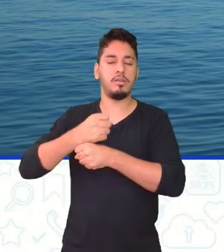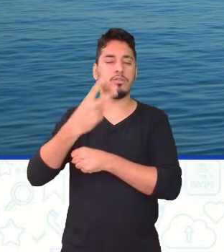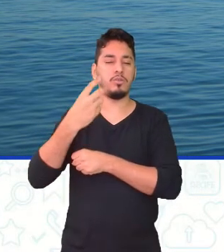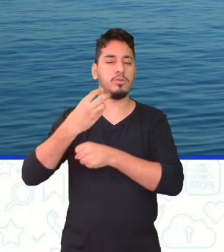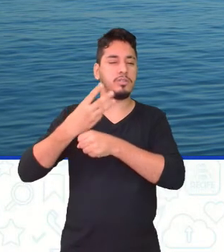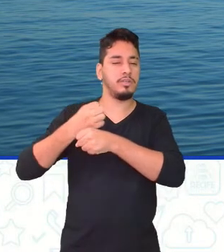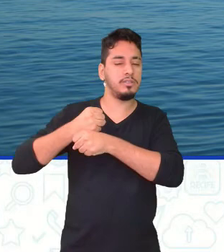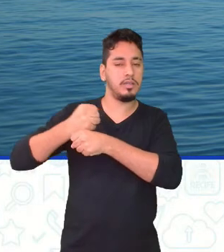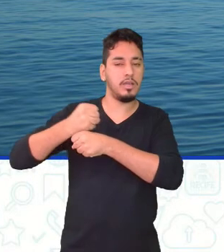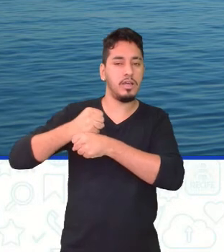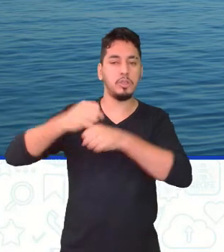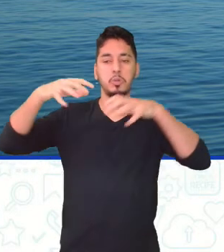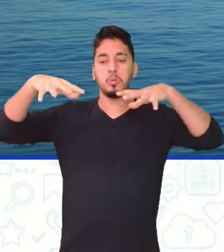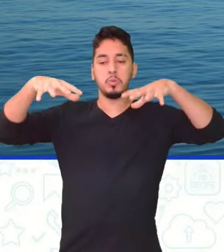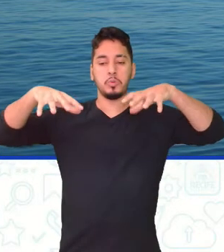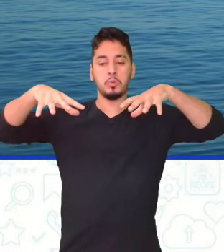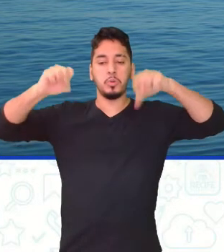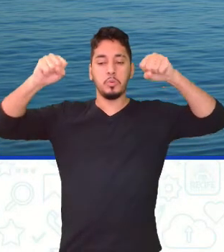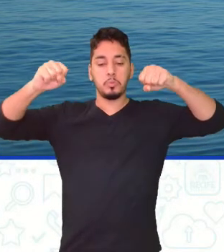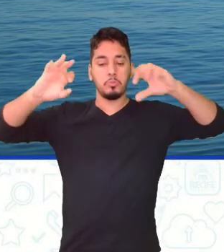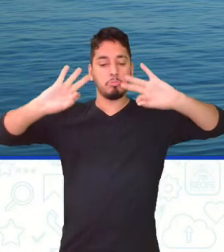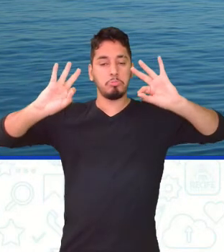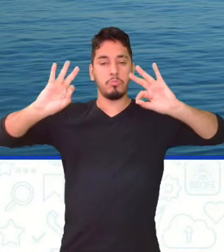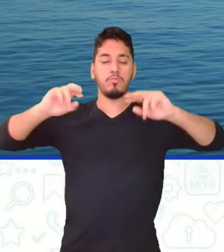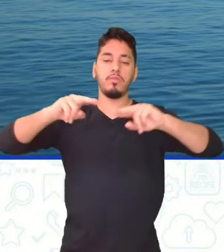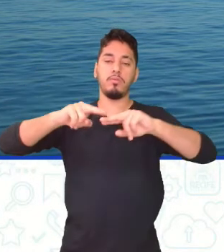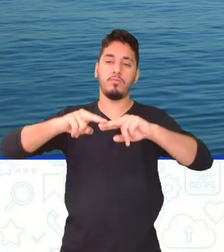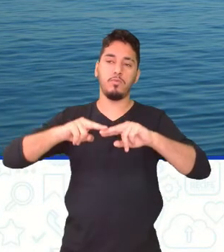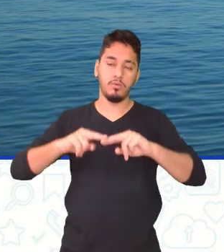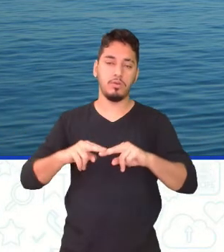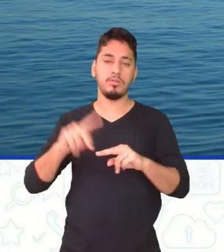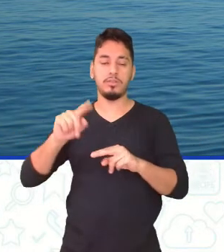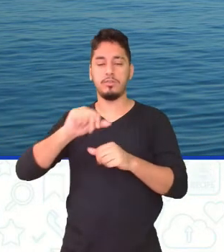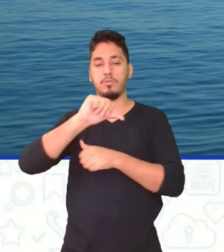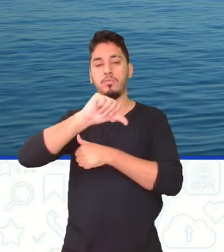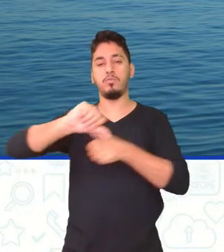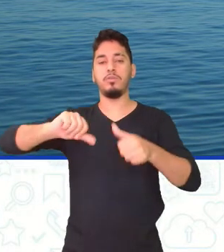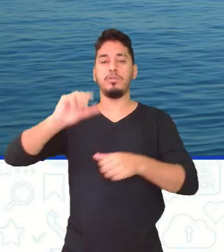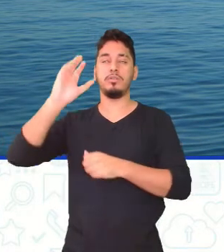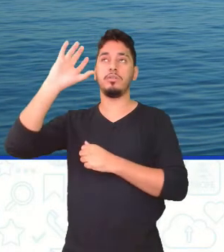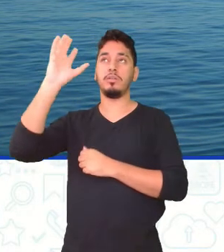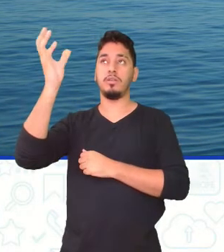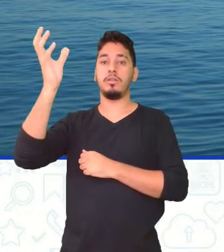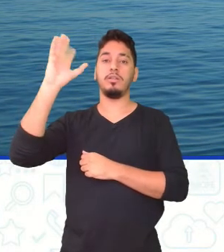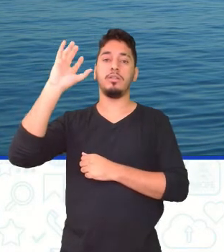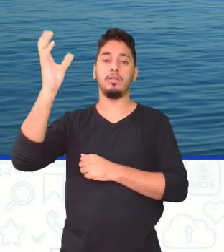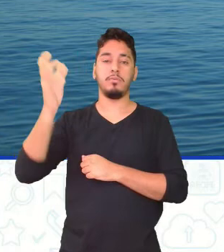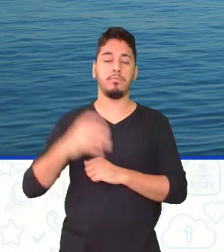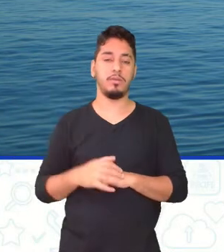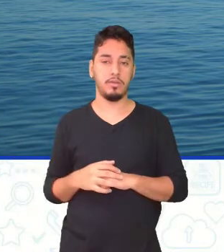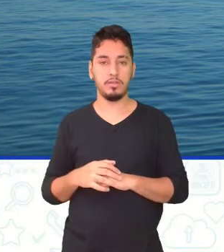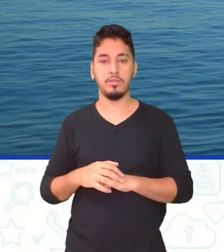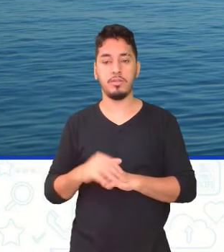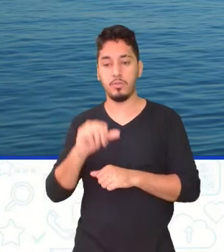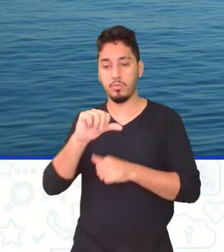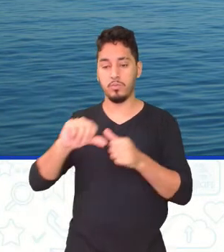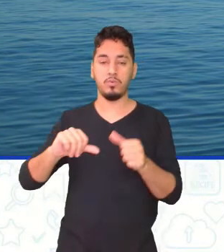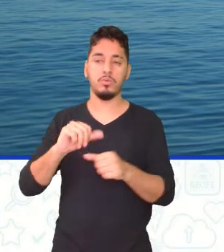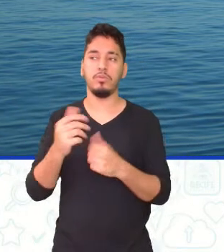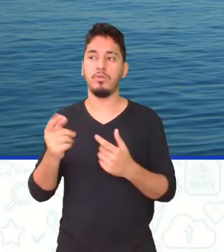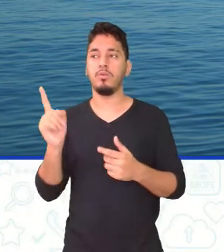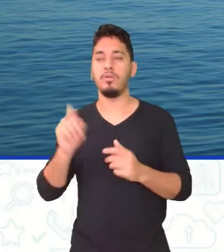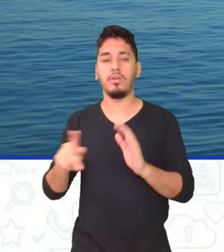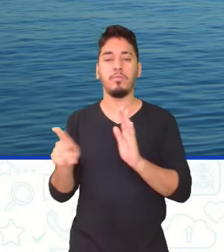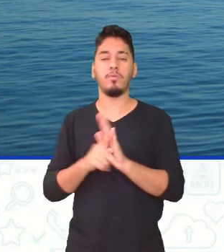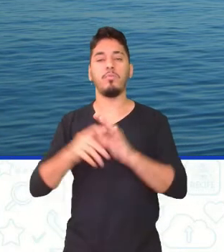3 anos que já não chove. Tudo isso é por conta dessas mudanças climáticas, tá certo? Que alteram o